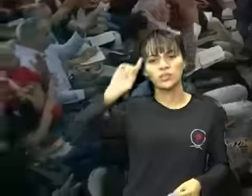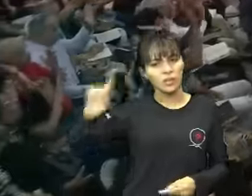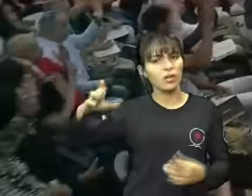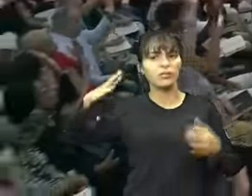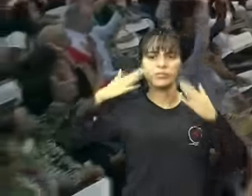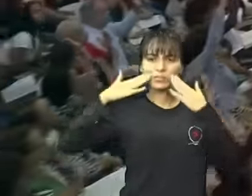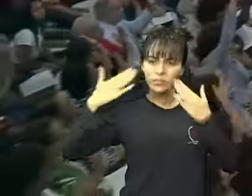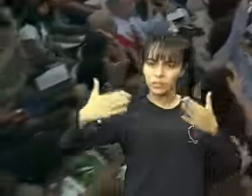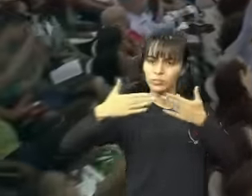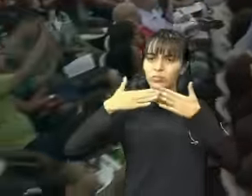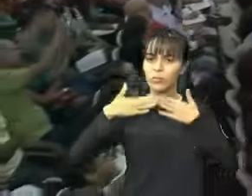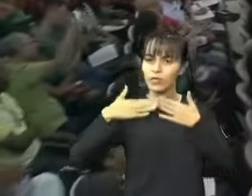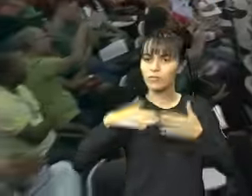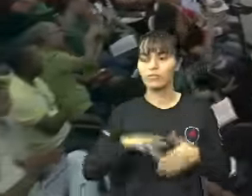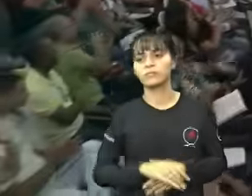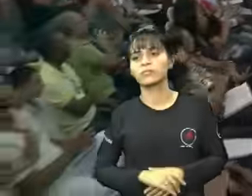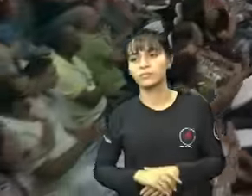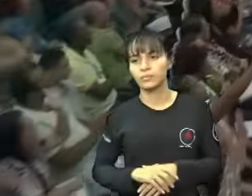manifeste por favor